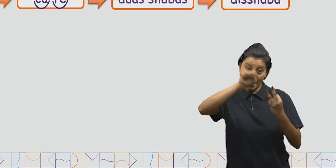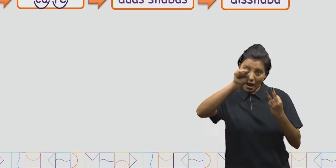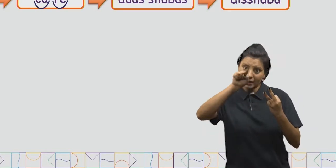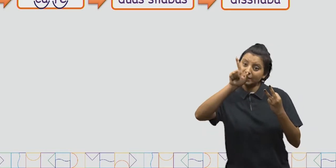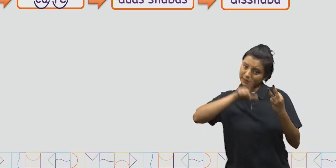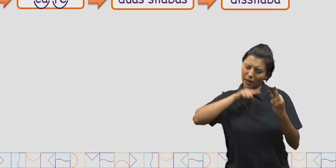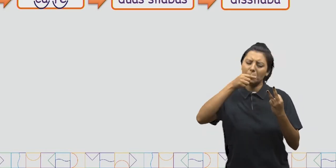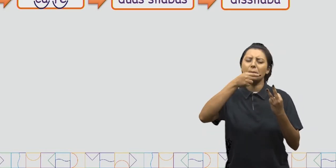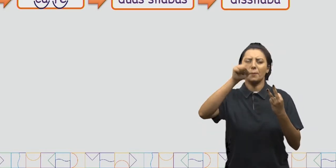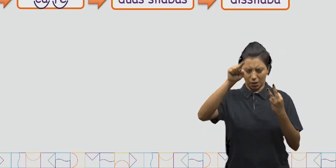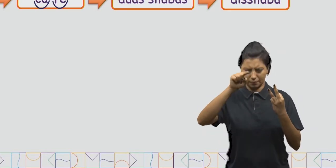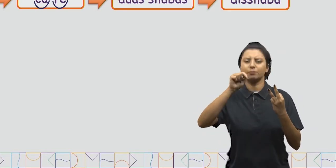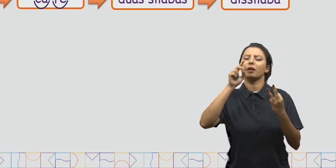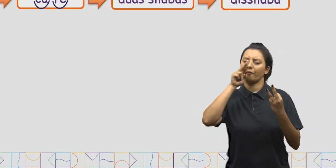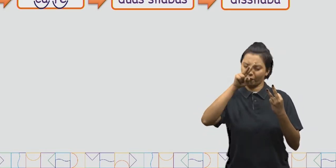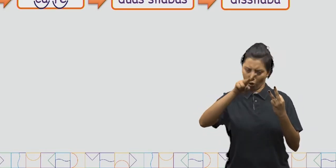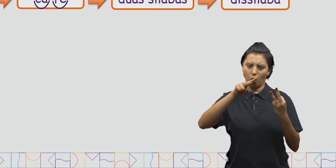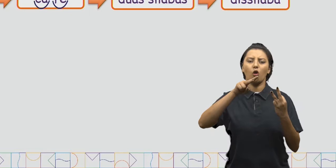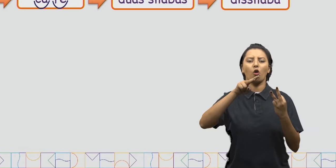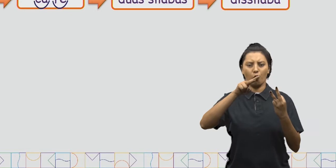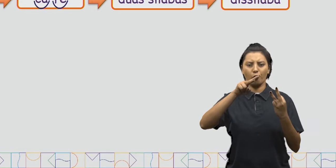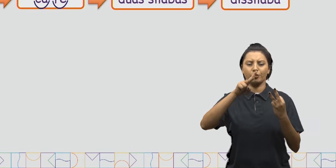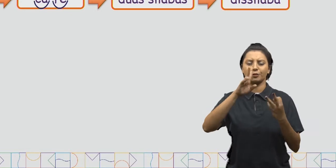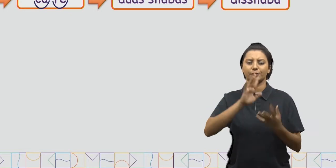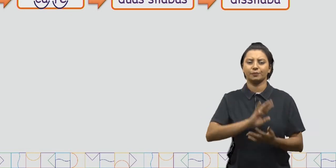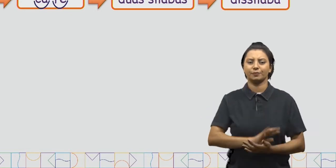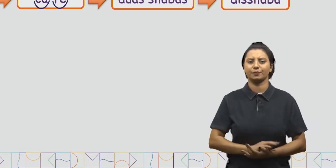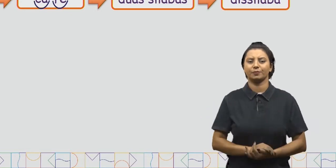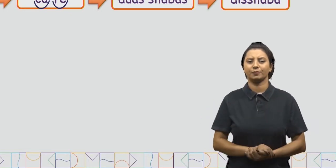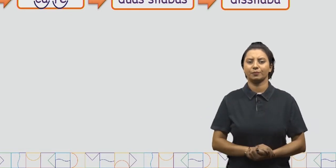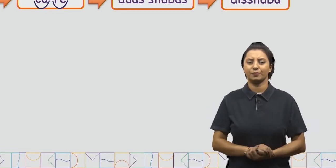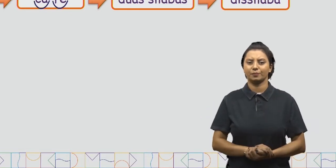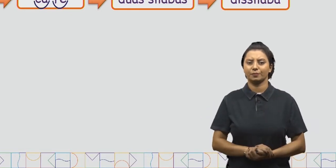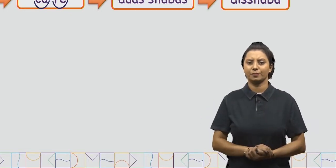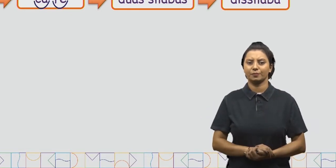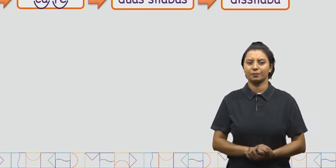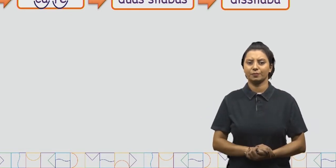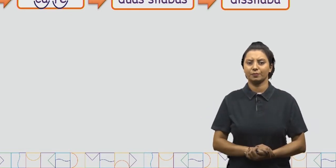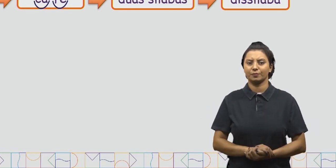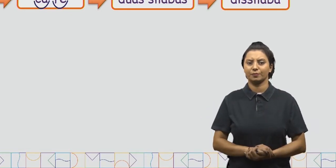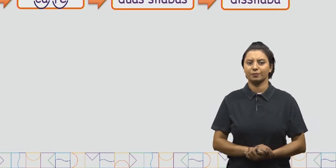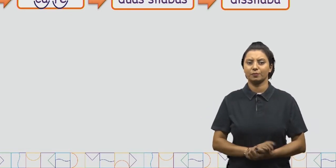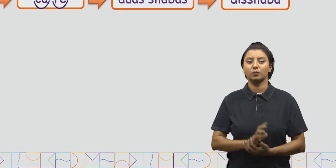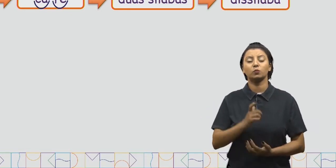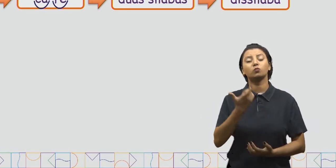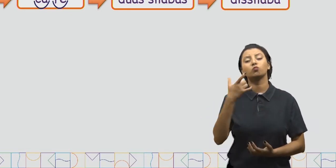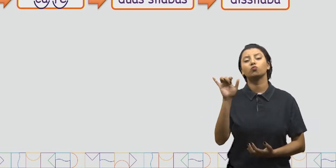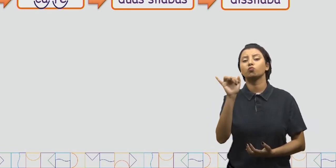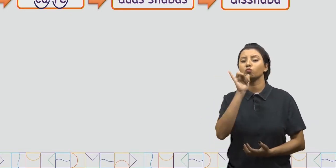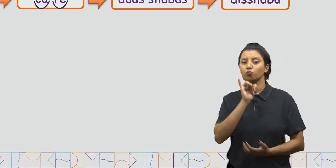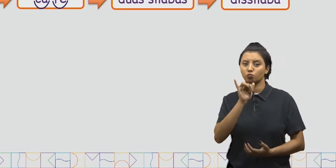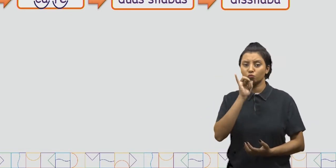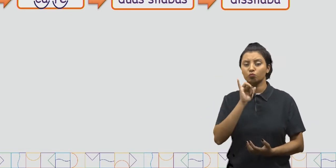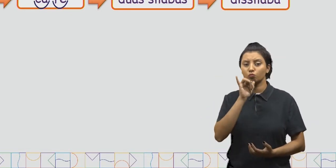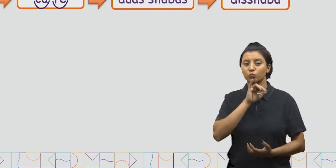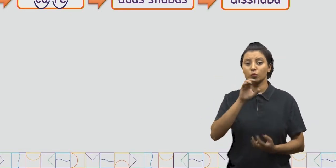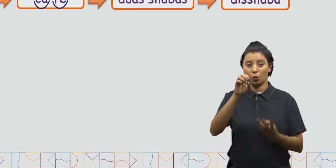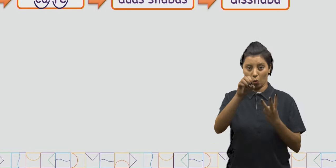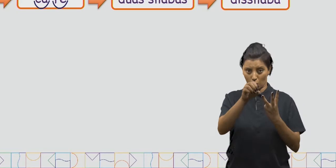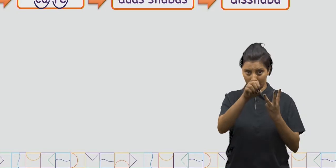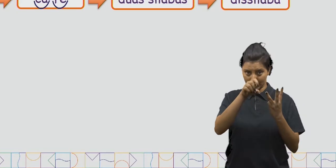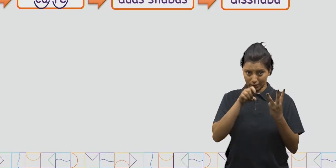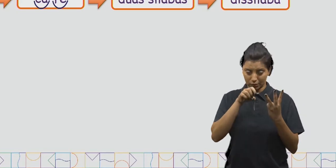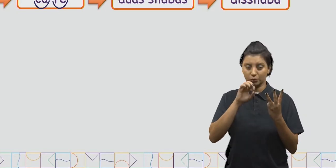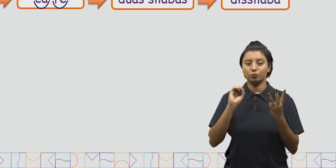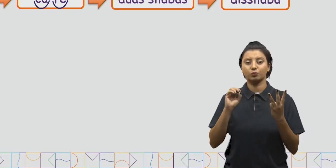é a última sílaba, e por isso ela é classificada como oxítona. Outros exemplos de palavras